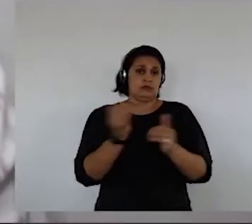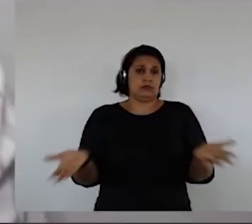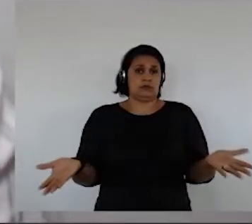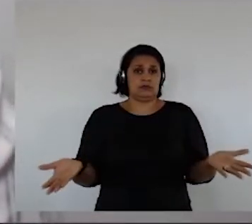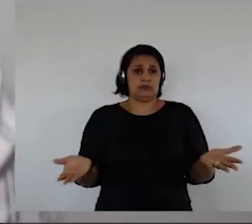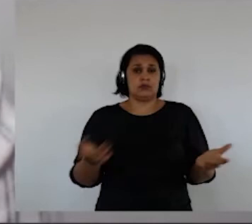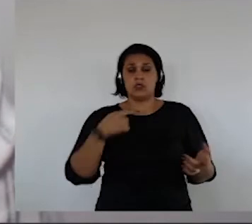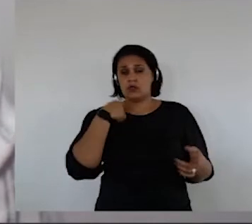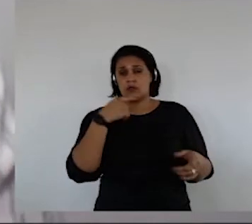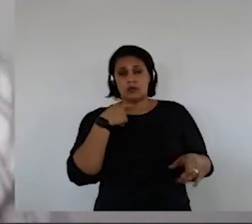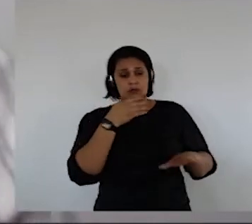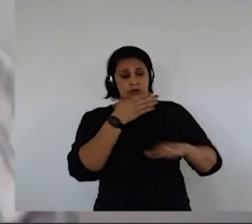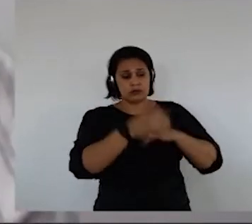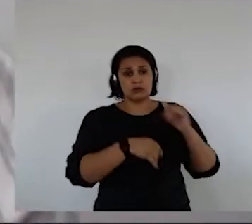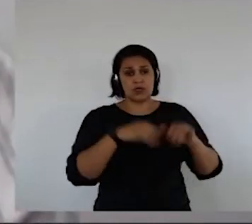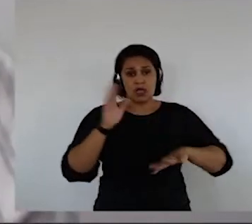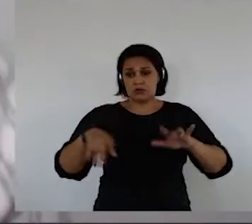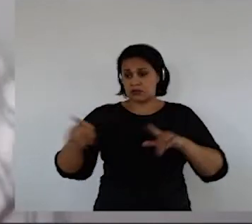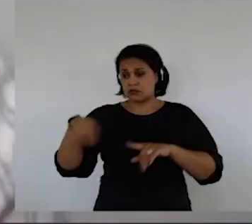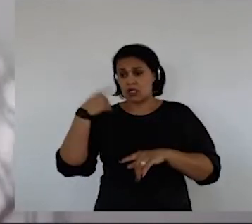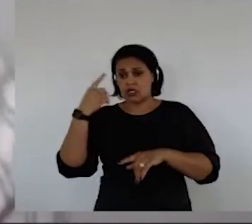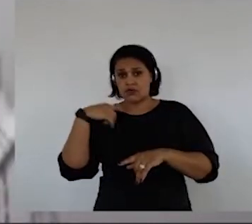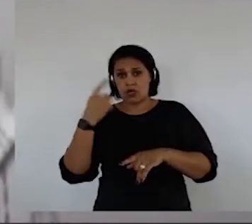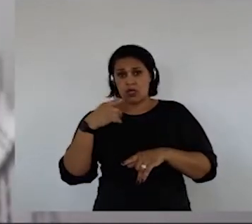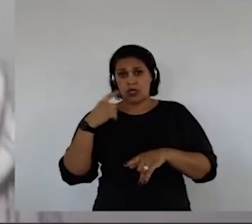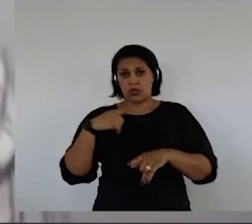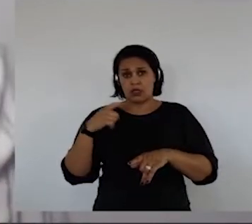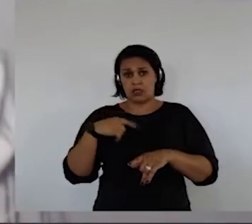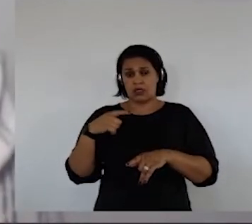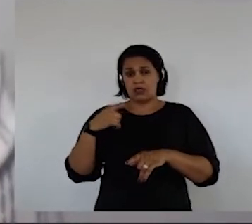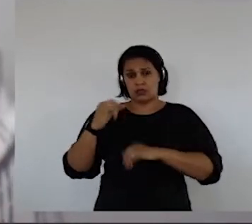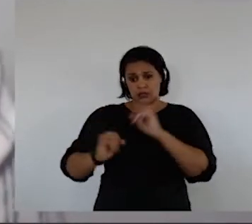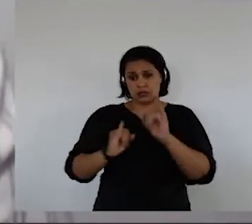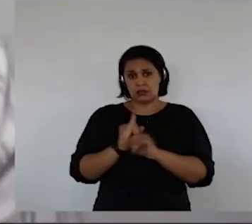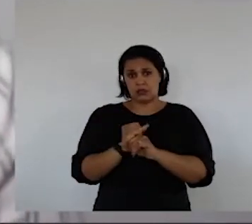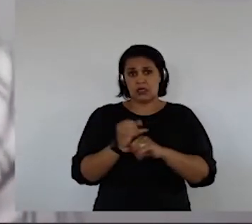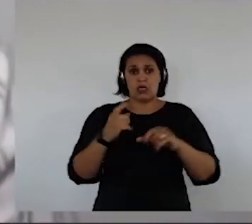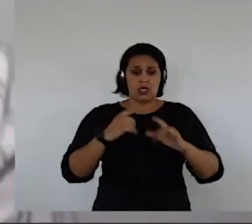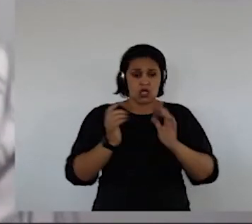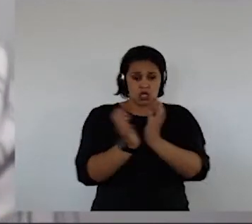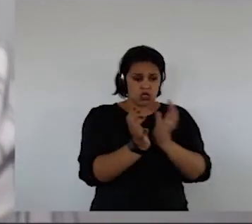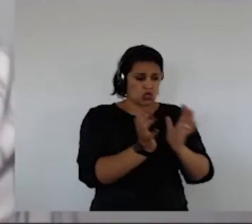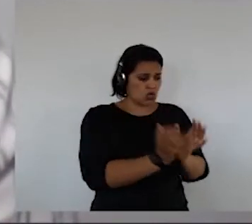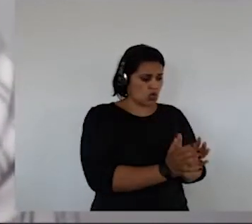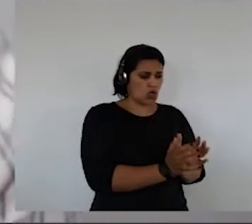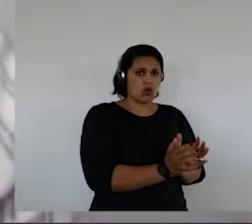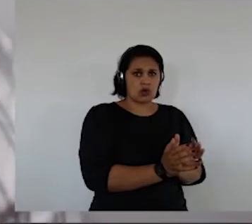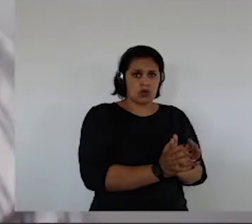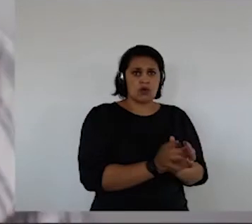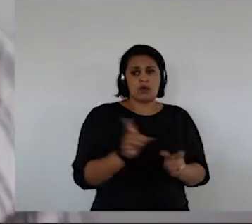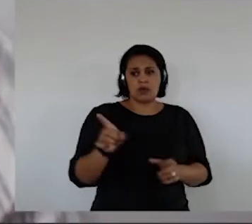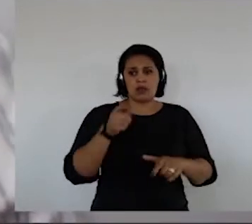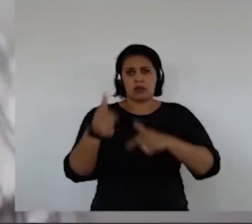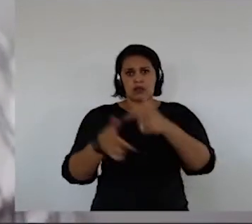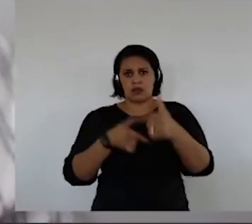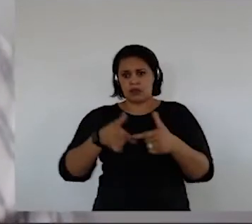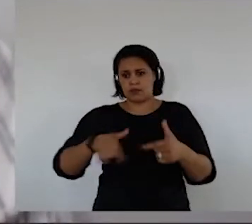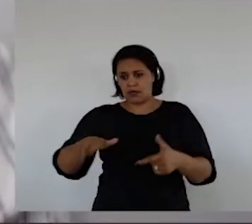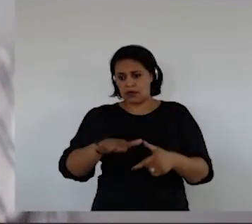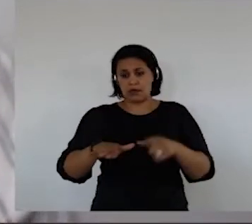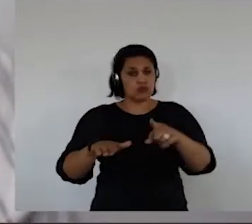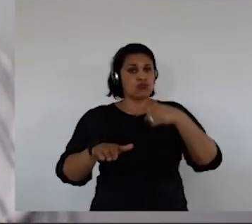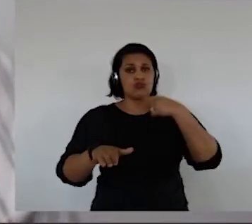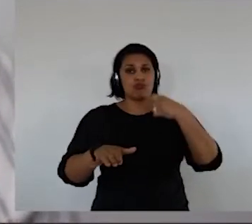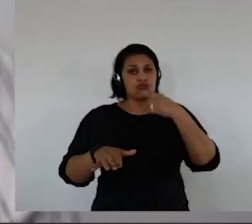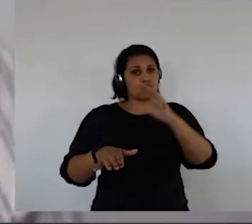que têm acesso à internet, quando você faz esse recorte de raça e classe, ela trabalha com clientes que não têm